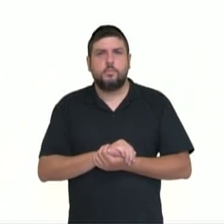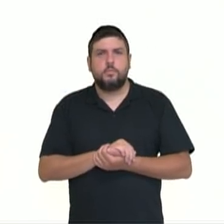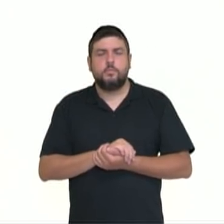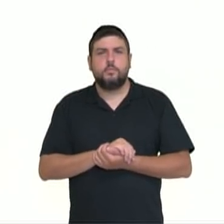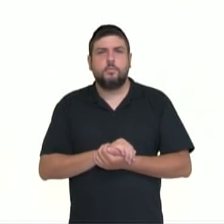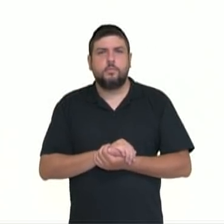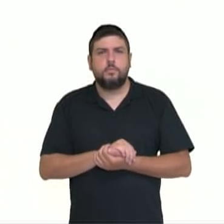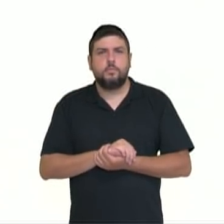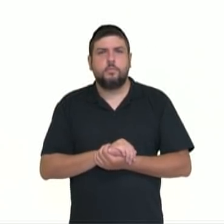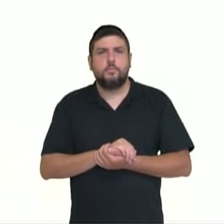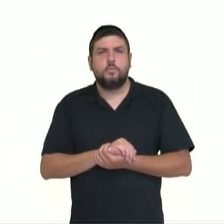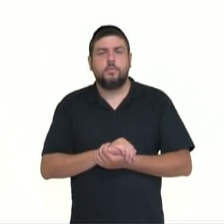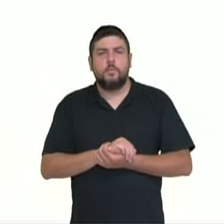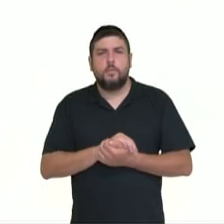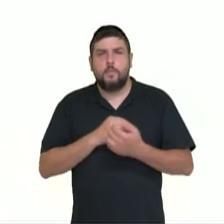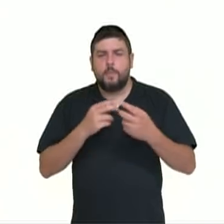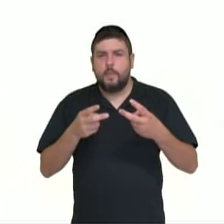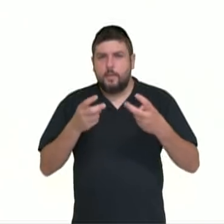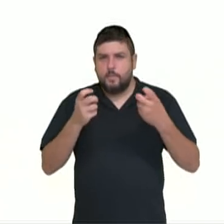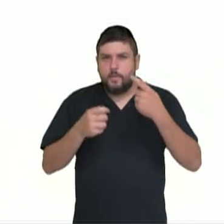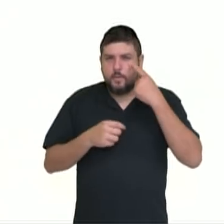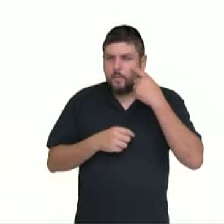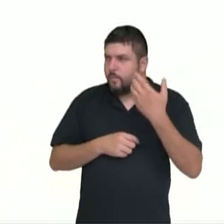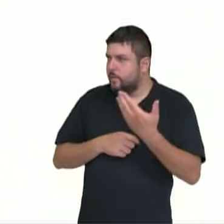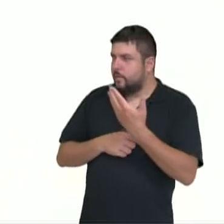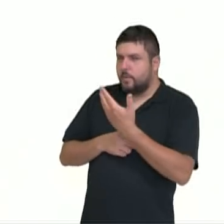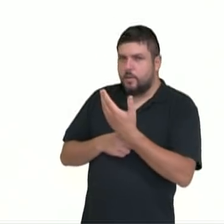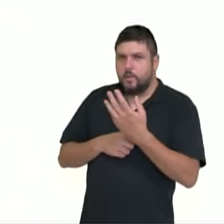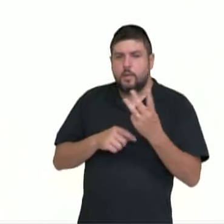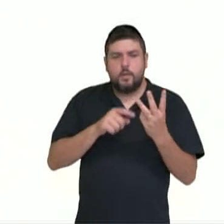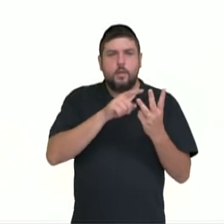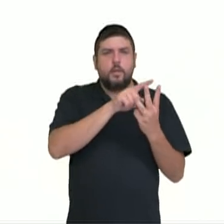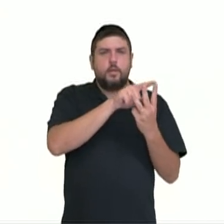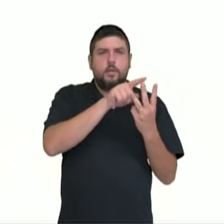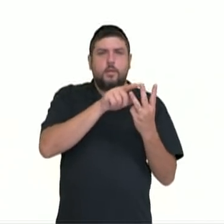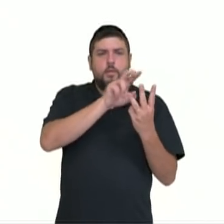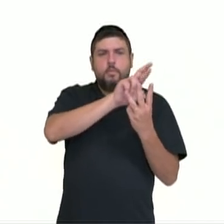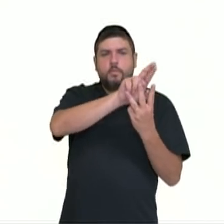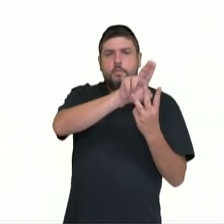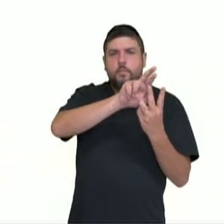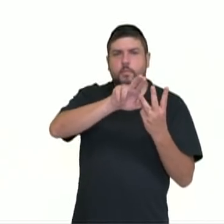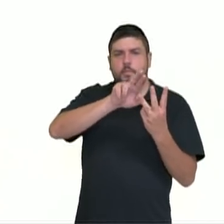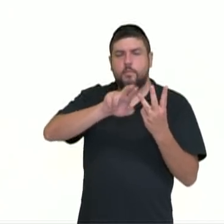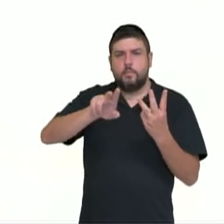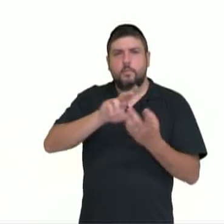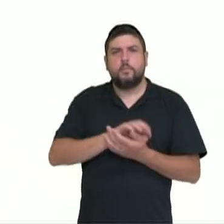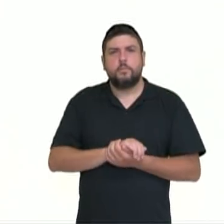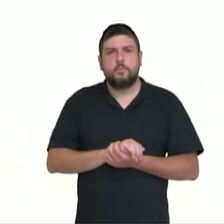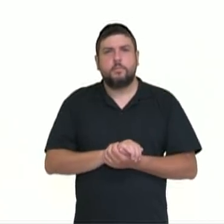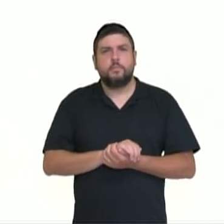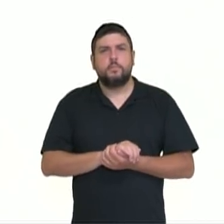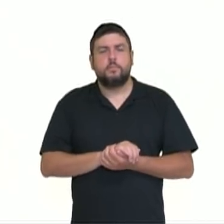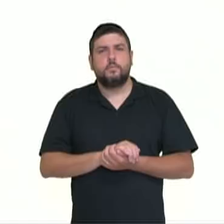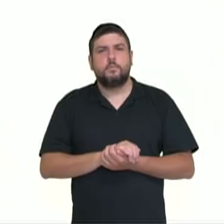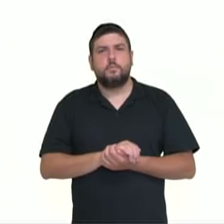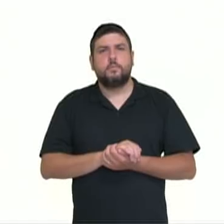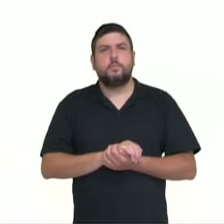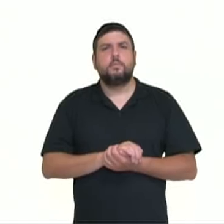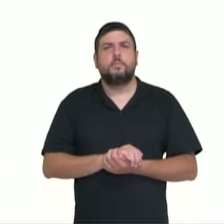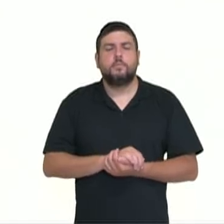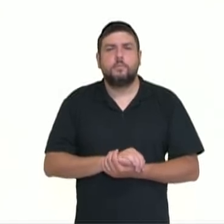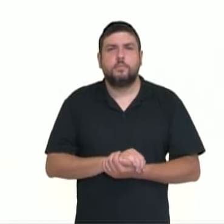fossem 3 tipos de fontes sonoras emitindo um